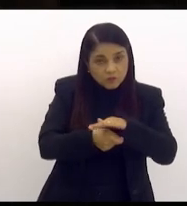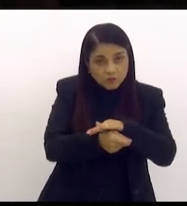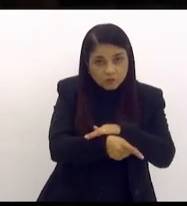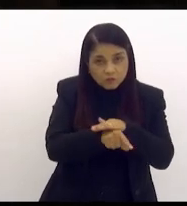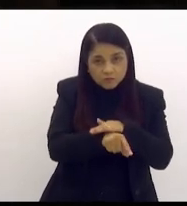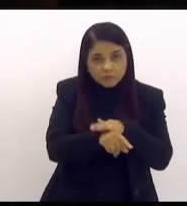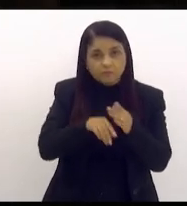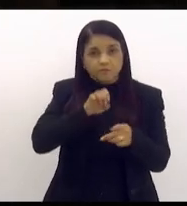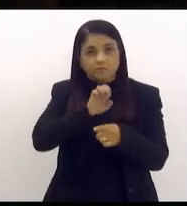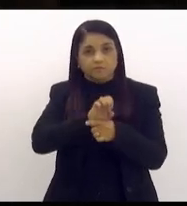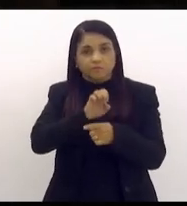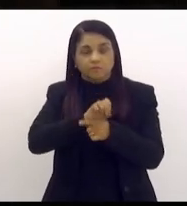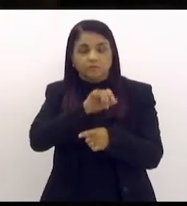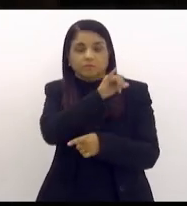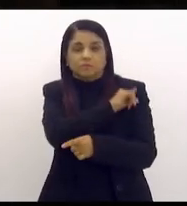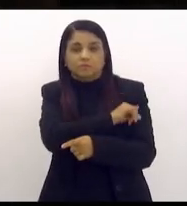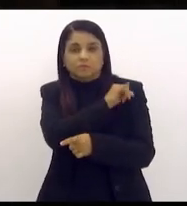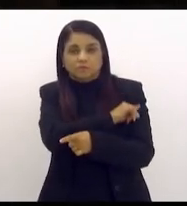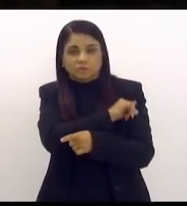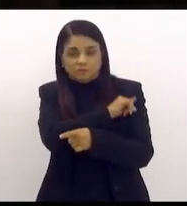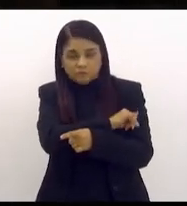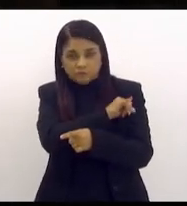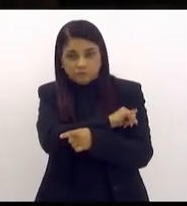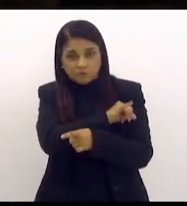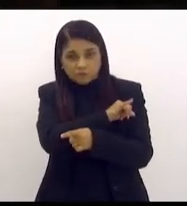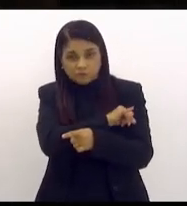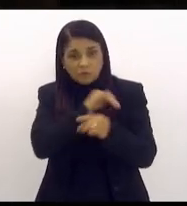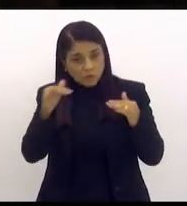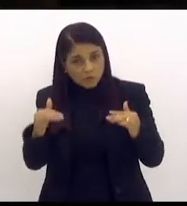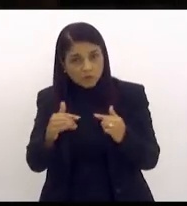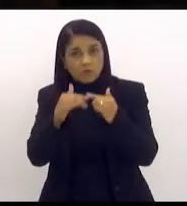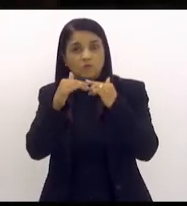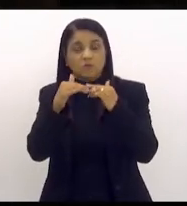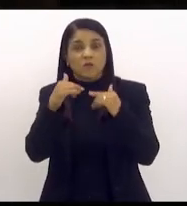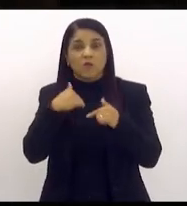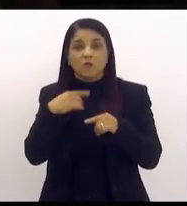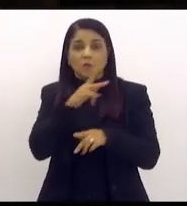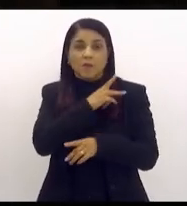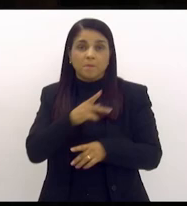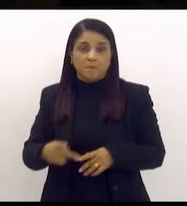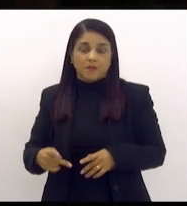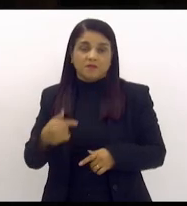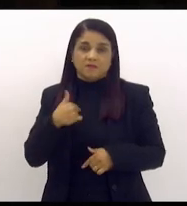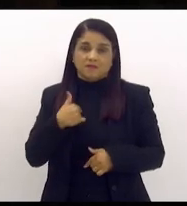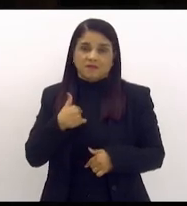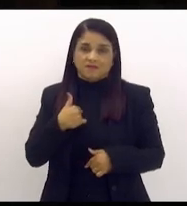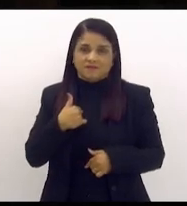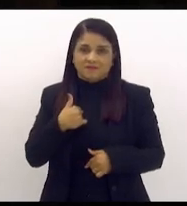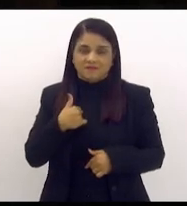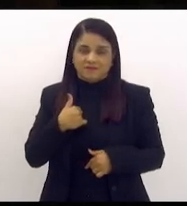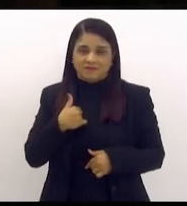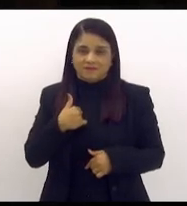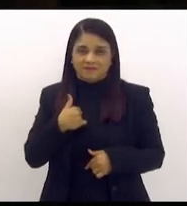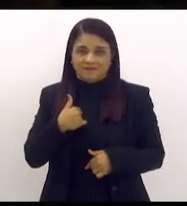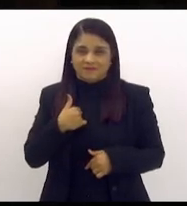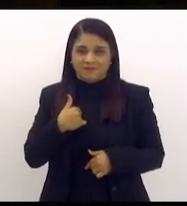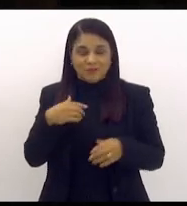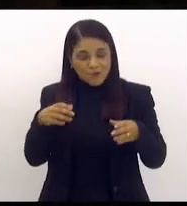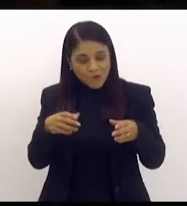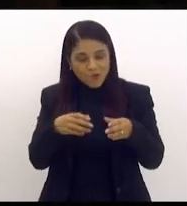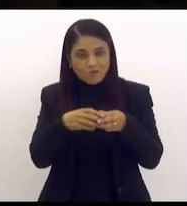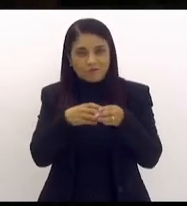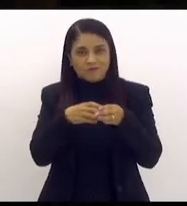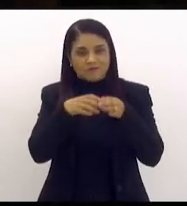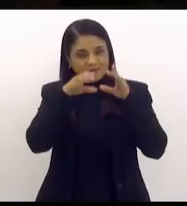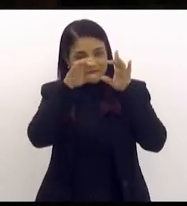feito no estado do Rio de Janeiro coincidentemente eu também sou Presidenta da comissão